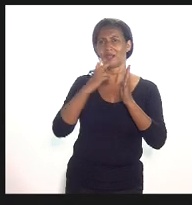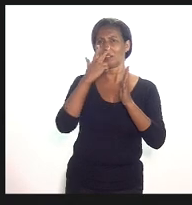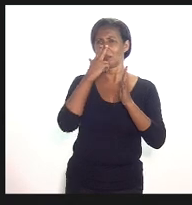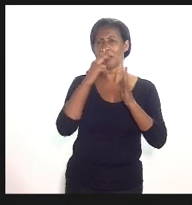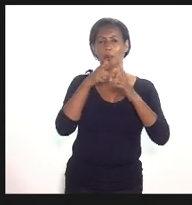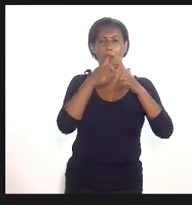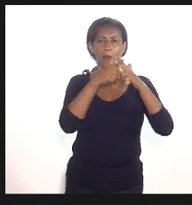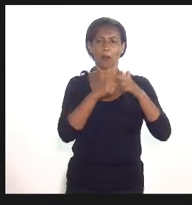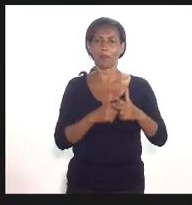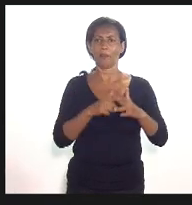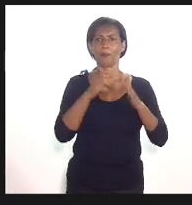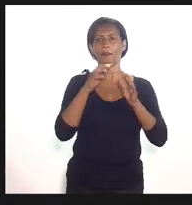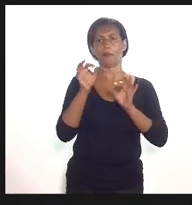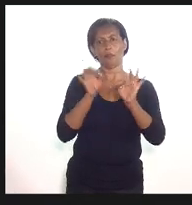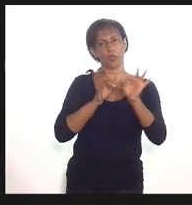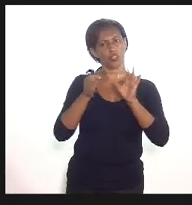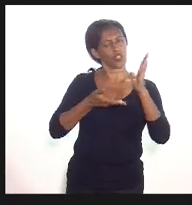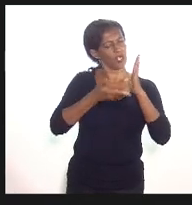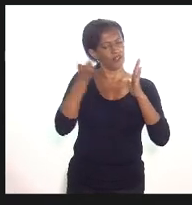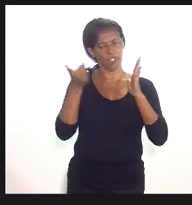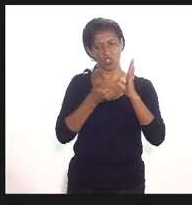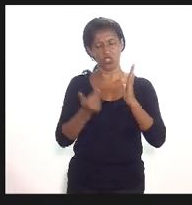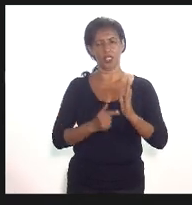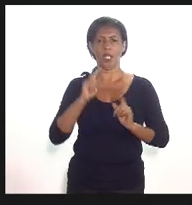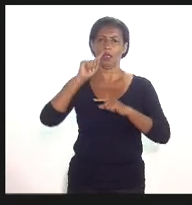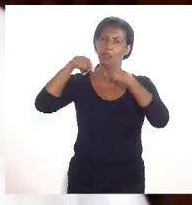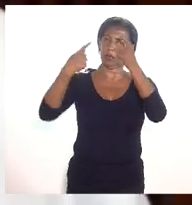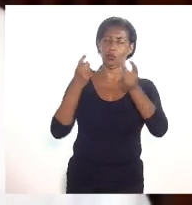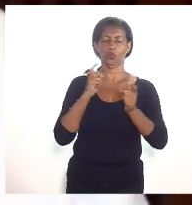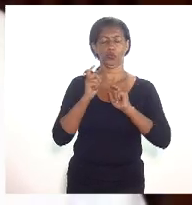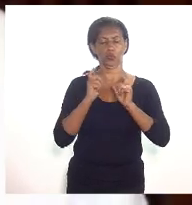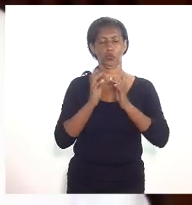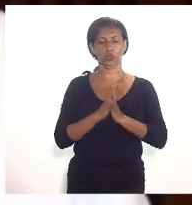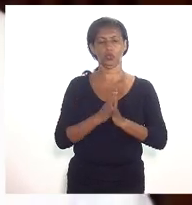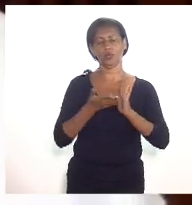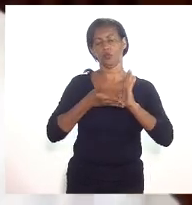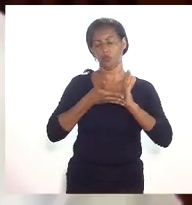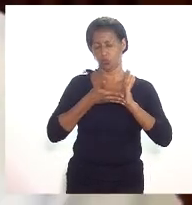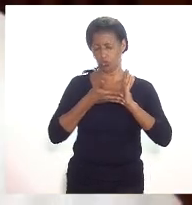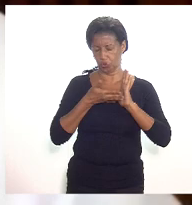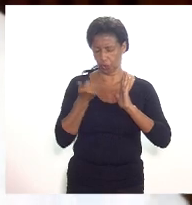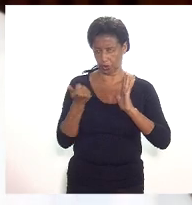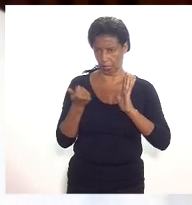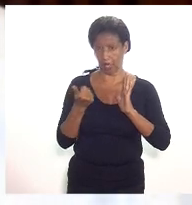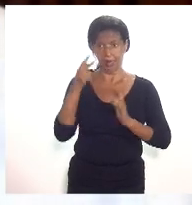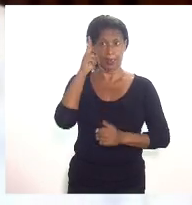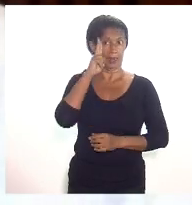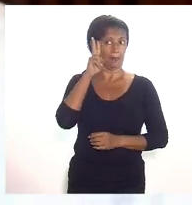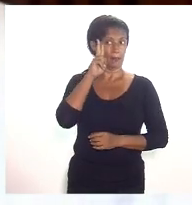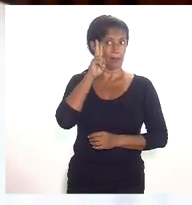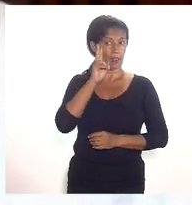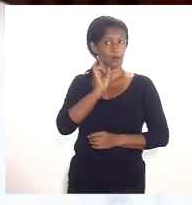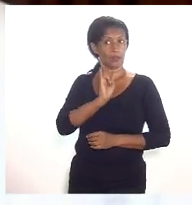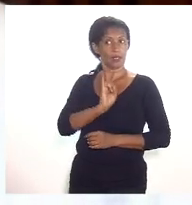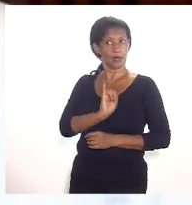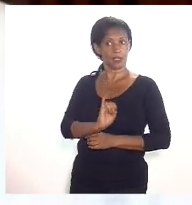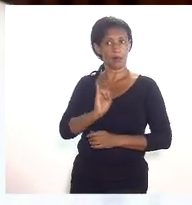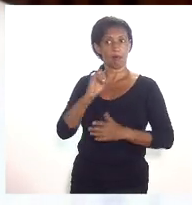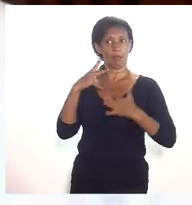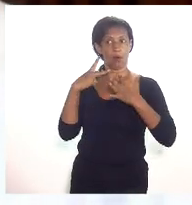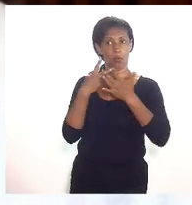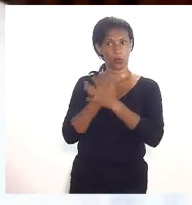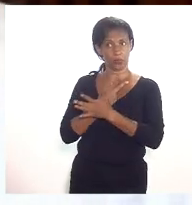projeto. Então, já que vai tirar de pauta, a gente discute na próxima. Vou retirar de pauta, lembrando, se caso qualquer